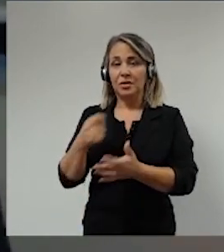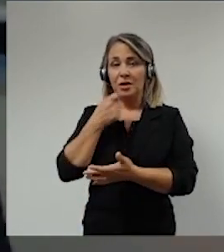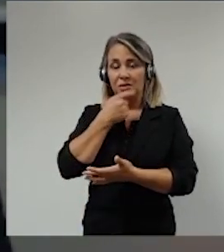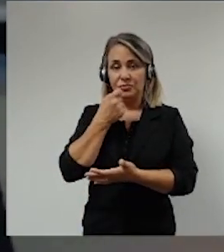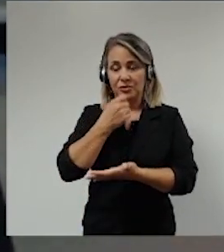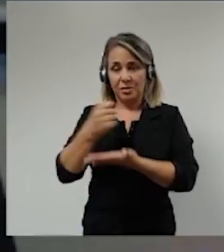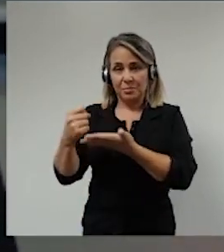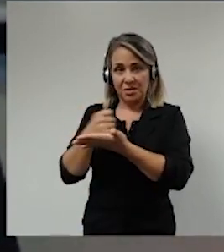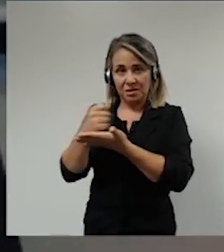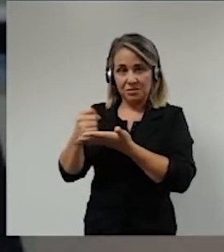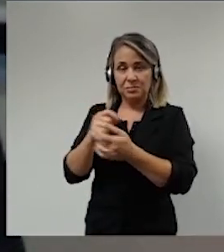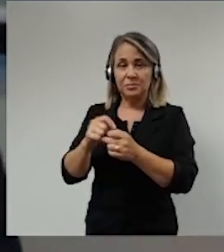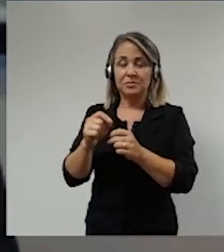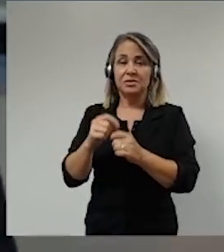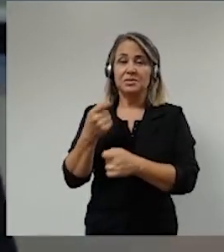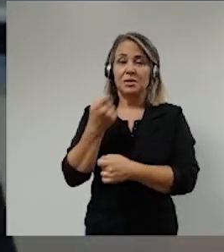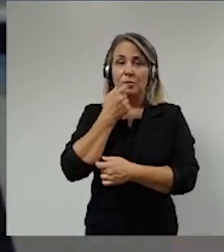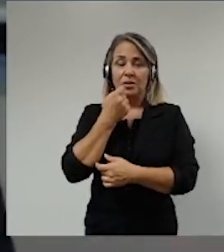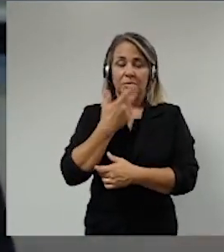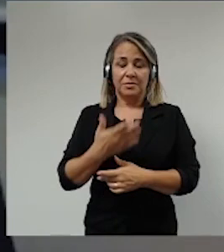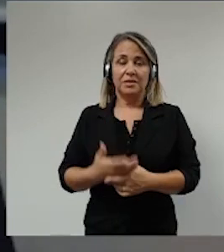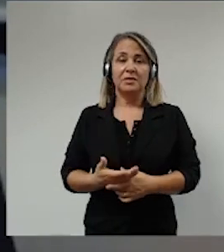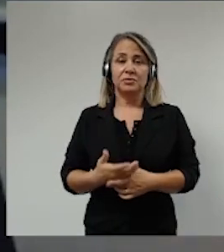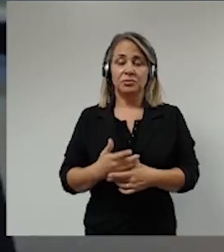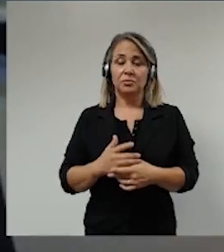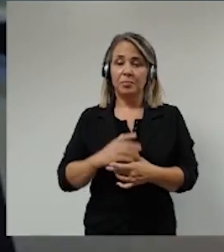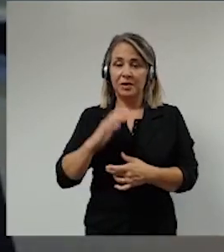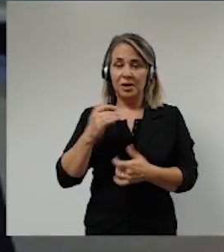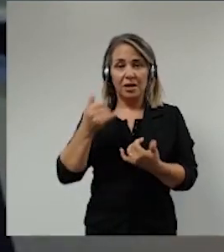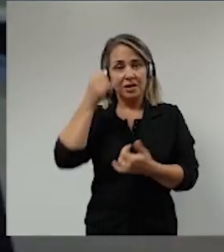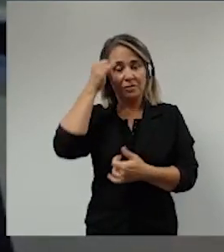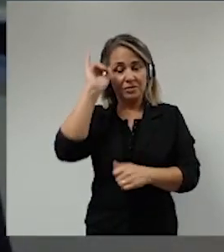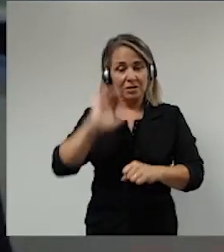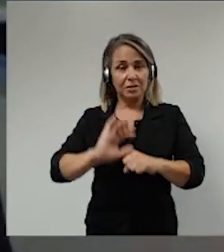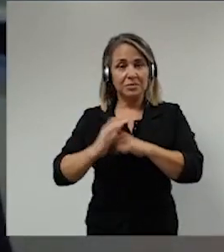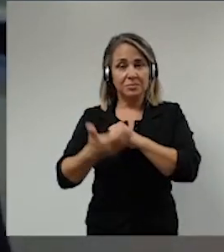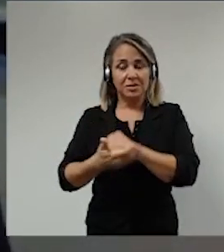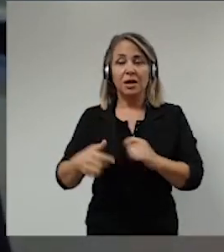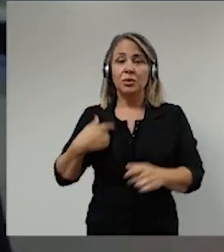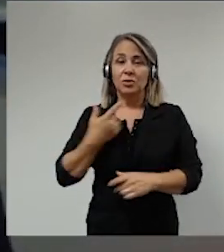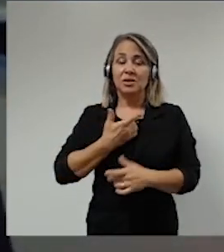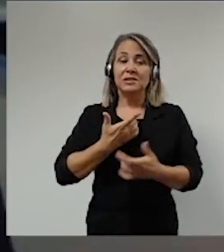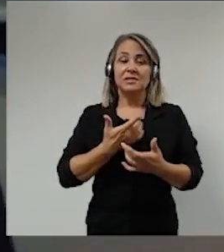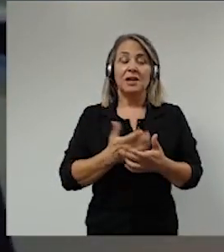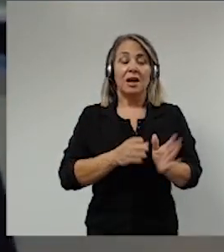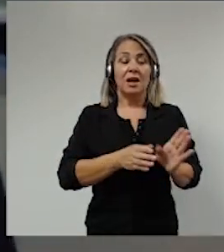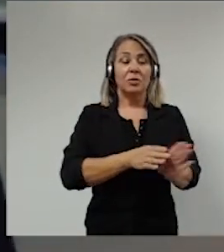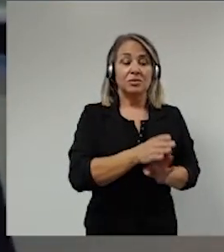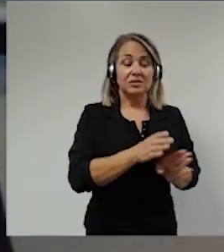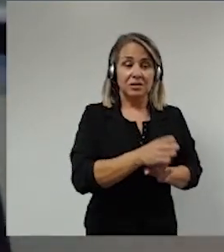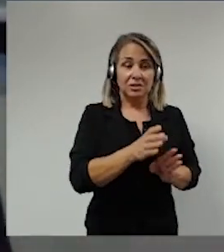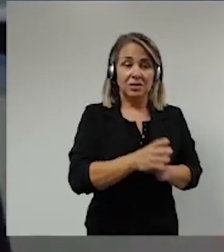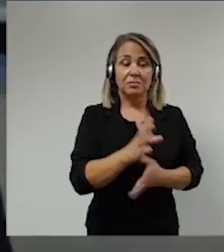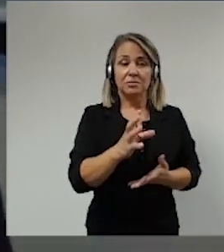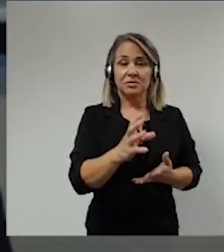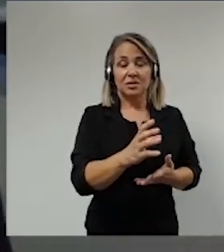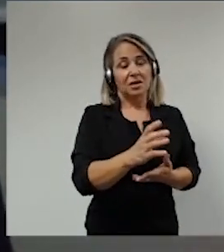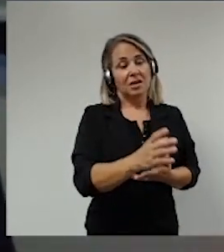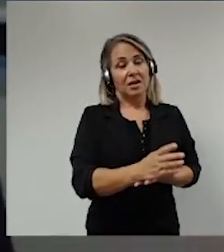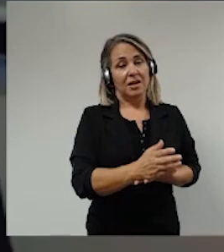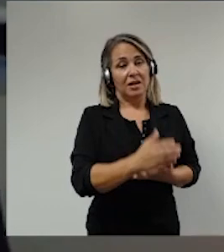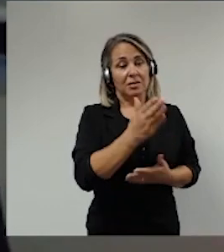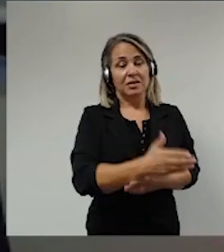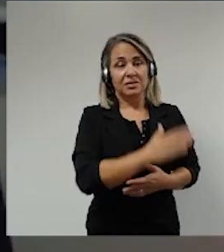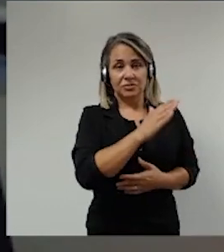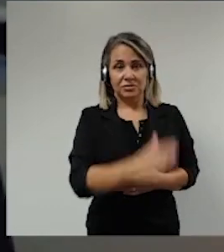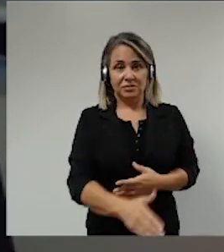da atual pandemia. Nós estamos aconselhando a rejeição desses projetos de lei, entendemos que não é preciso